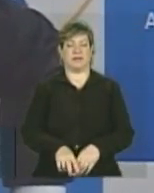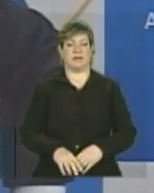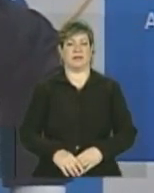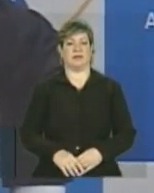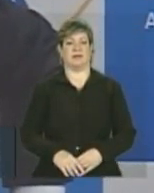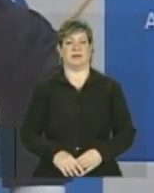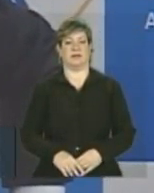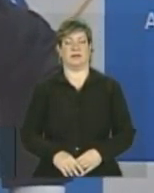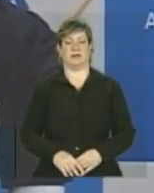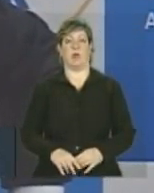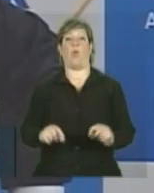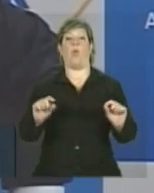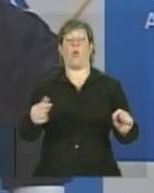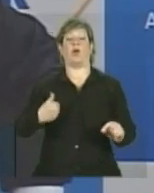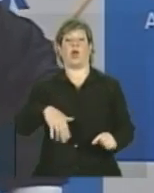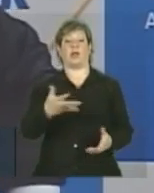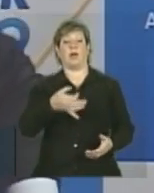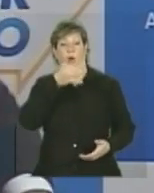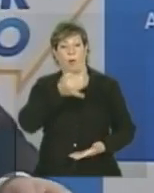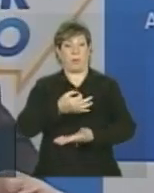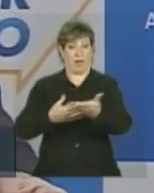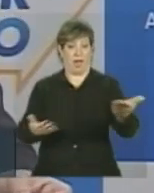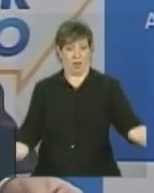que nós estamos propondo.